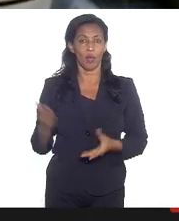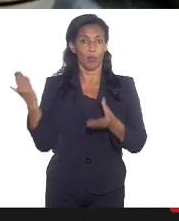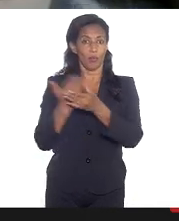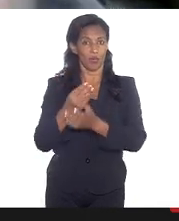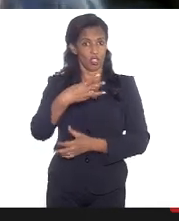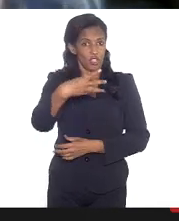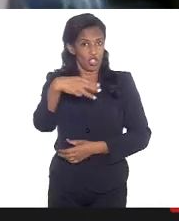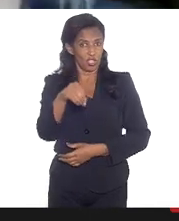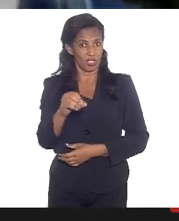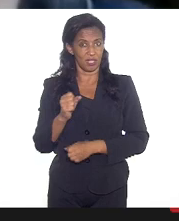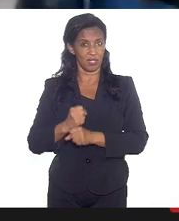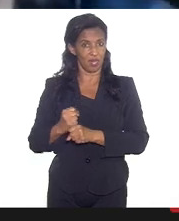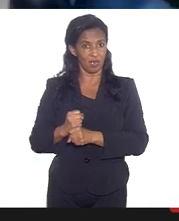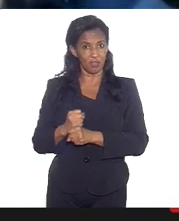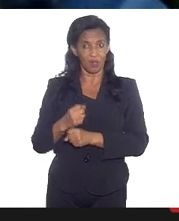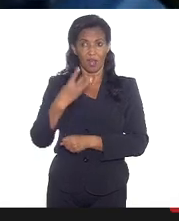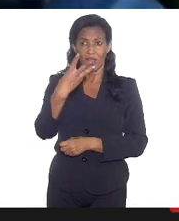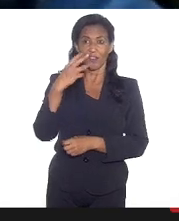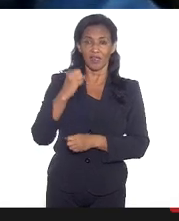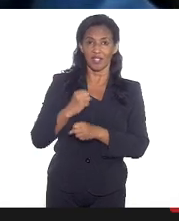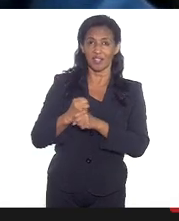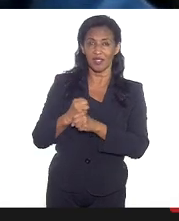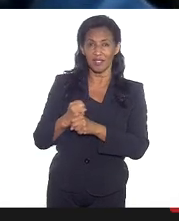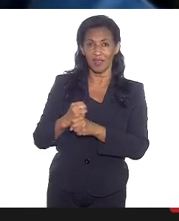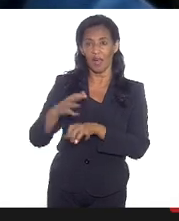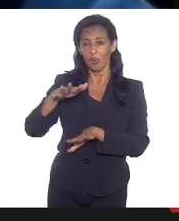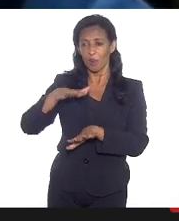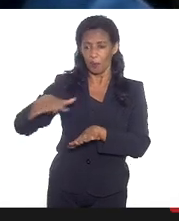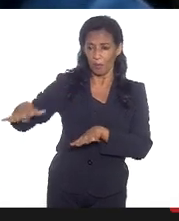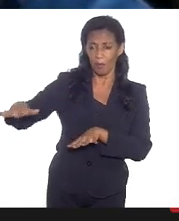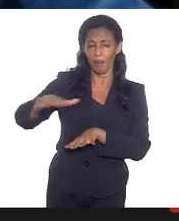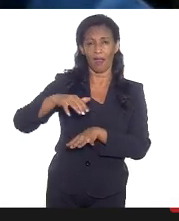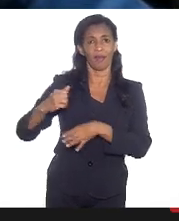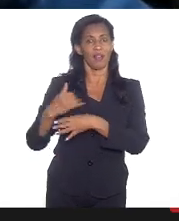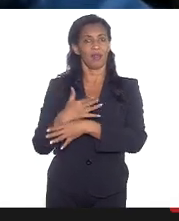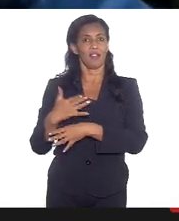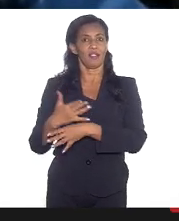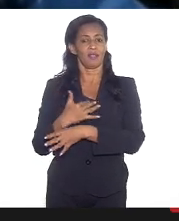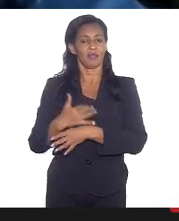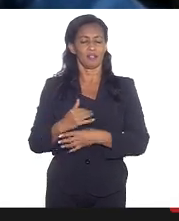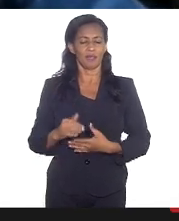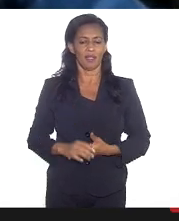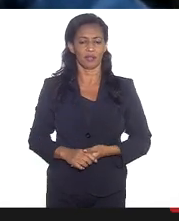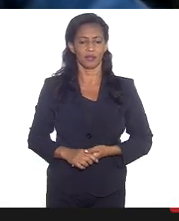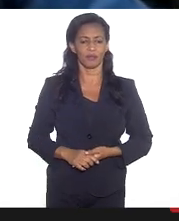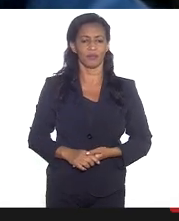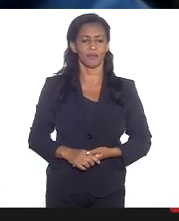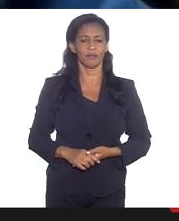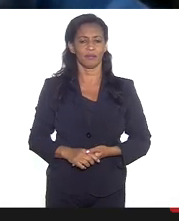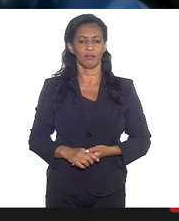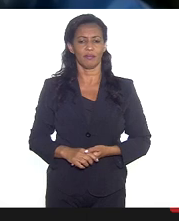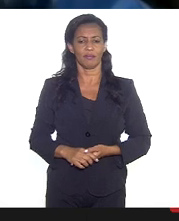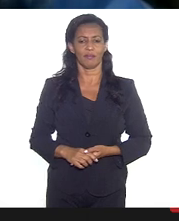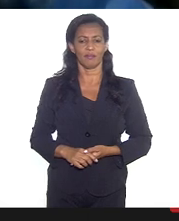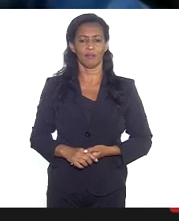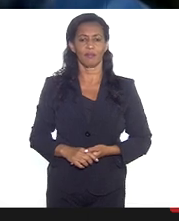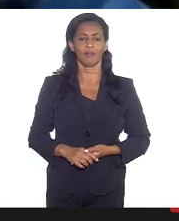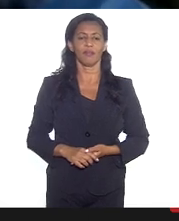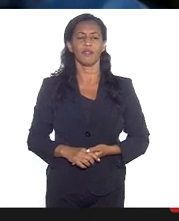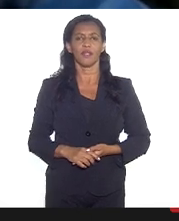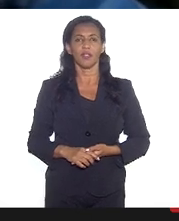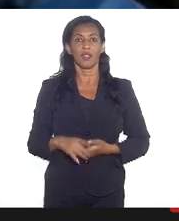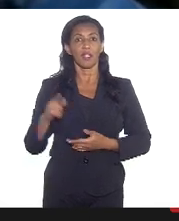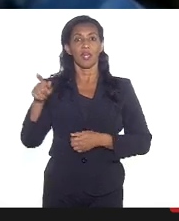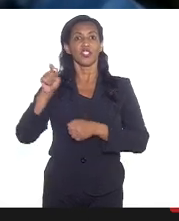anos, levei 30 anos para registrar uma área no centro da cidade em nome da União. Estava abandonada, ia fazer